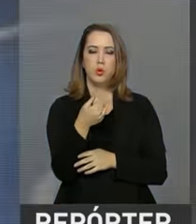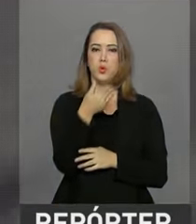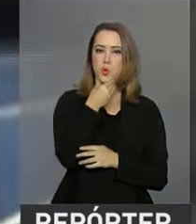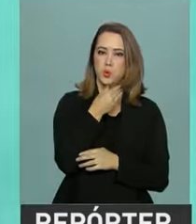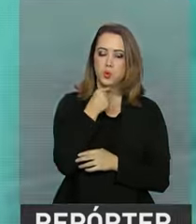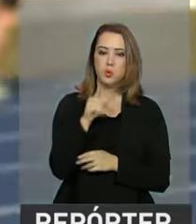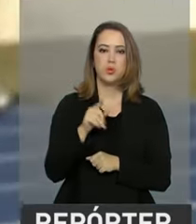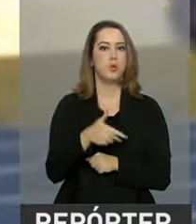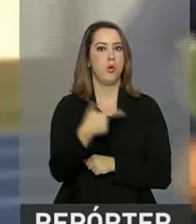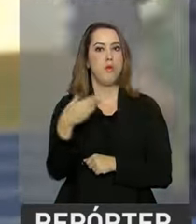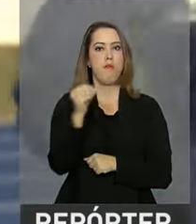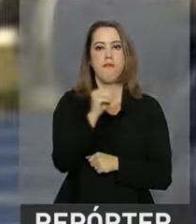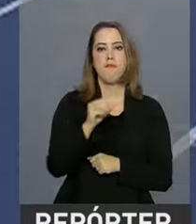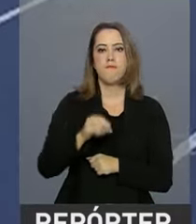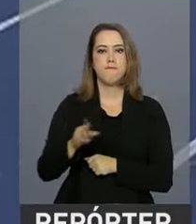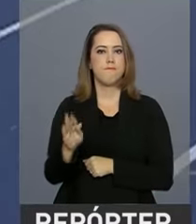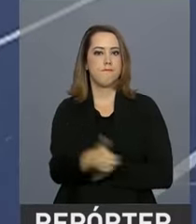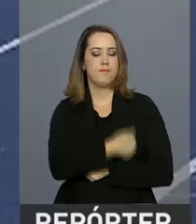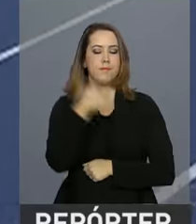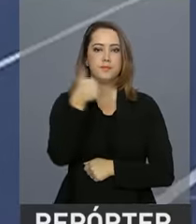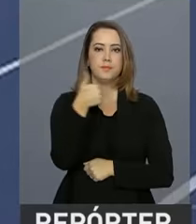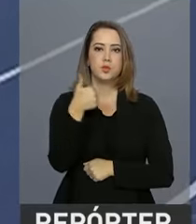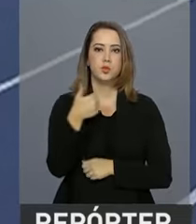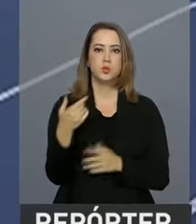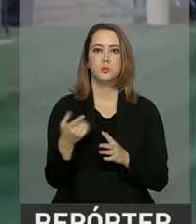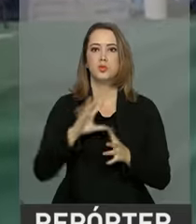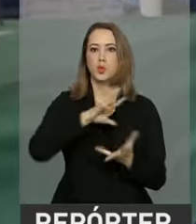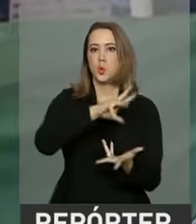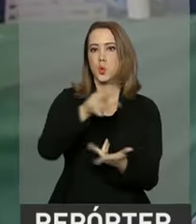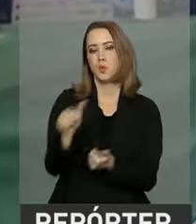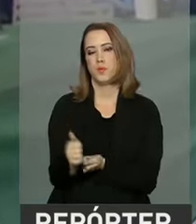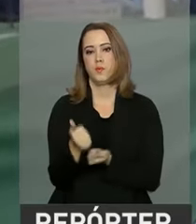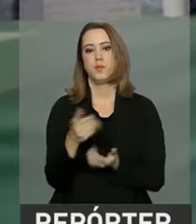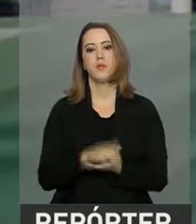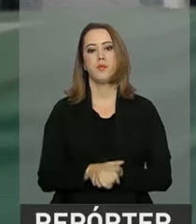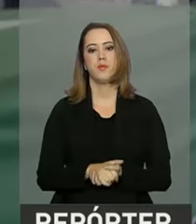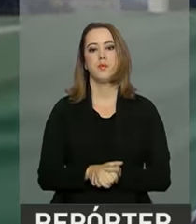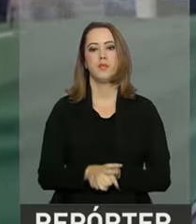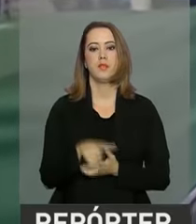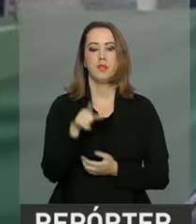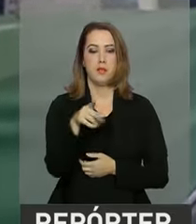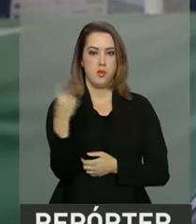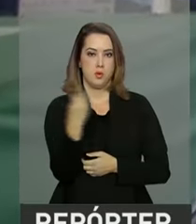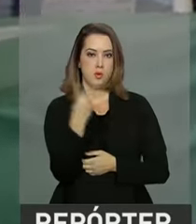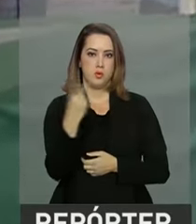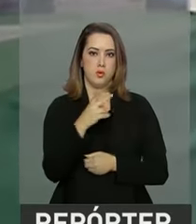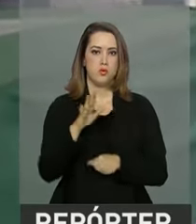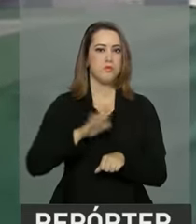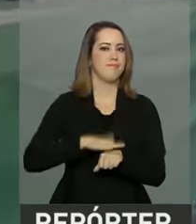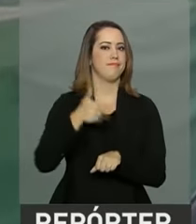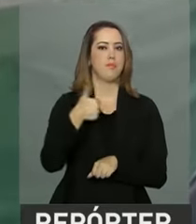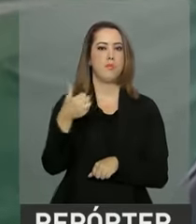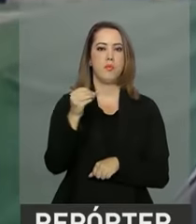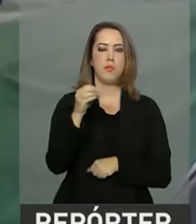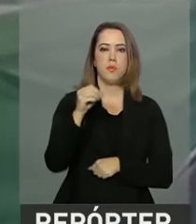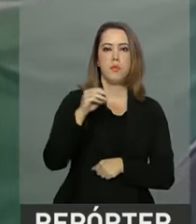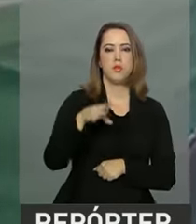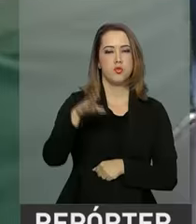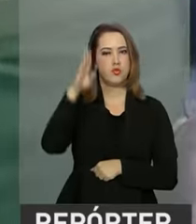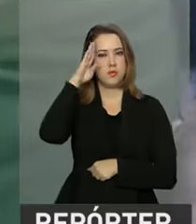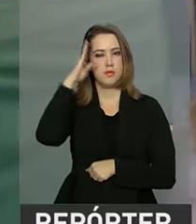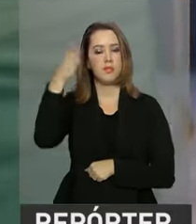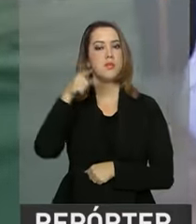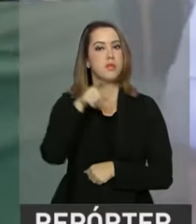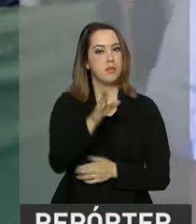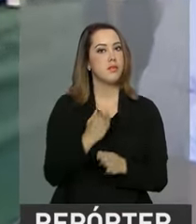melhores do ranking mundial na sua modalidade. O Patrick e o Michel fazem parte da lista dos mais de 100 atletas militares